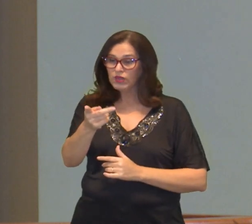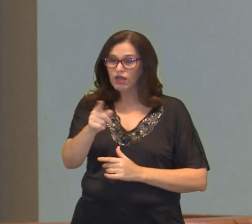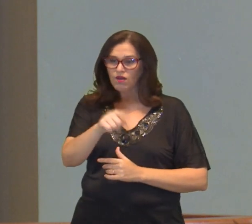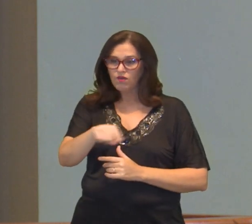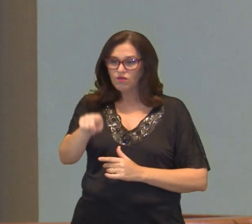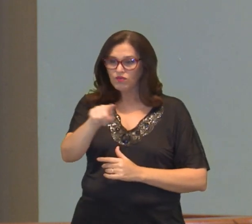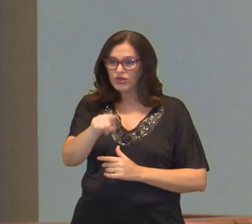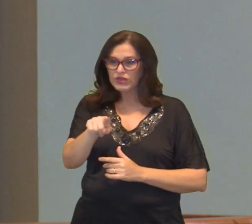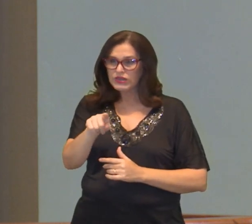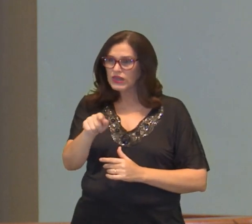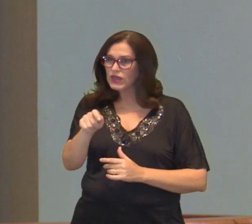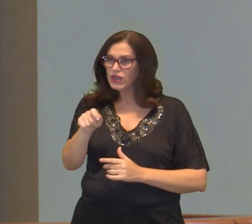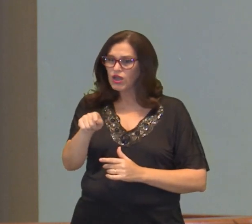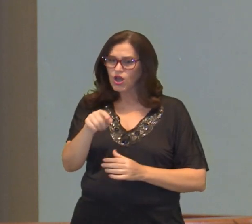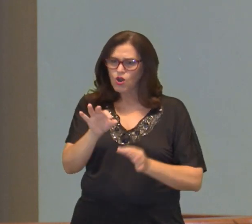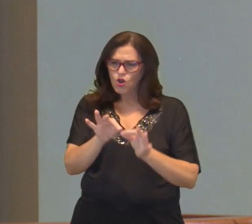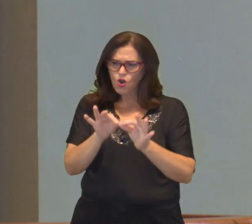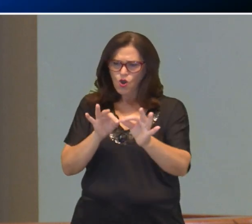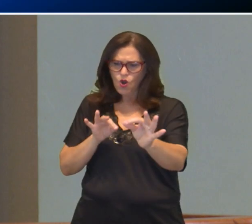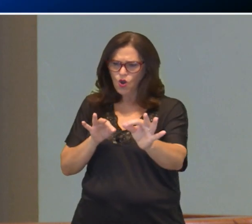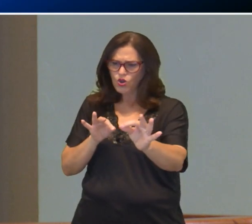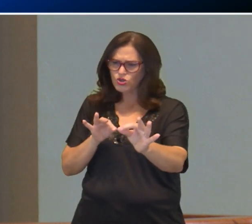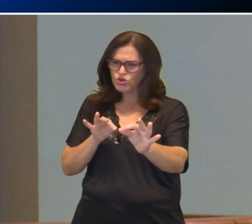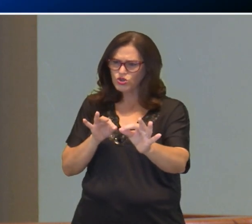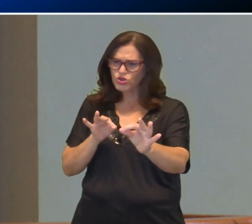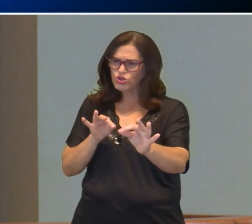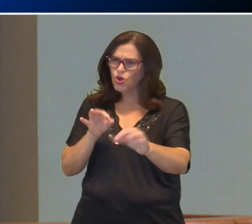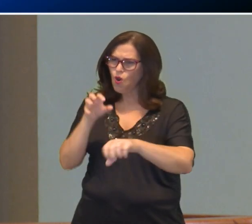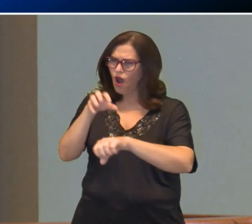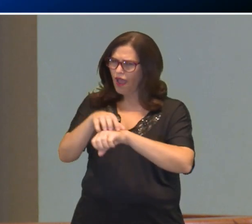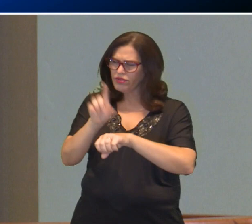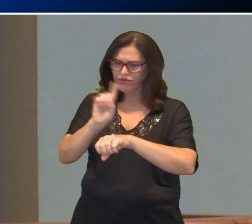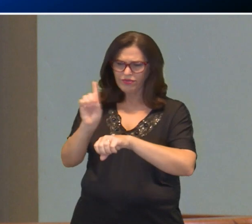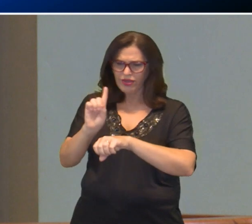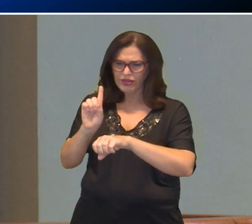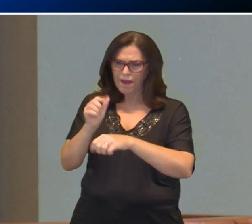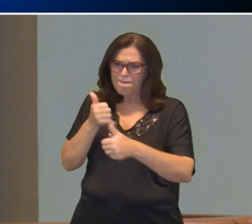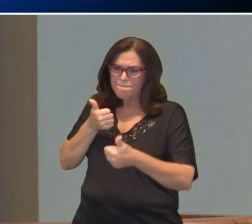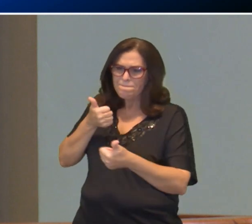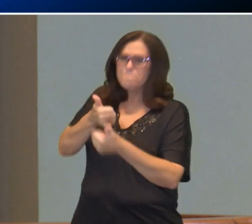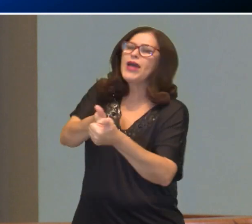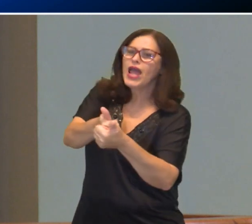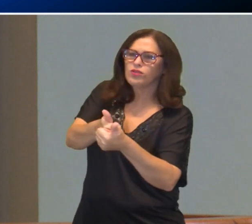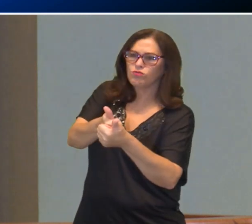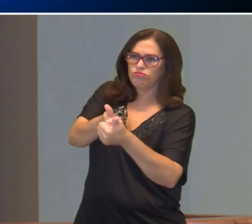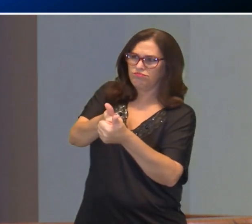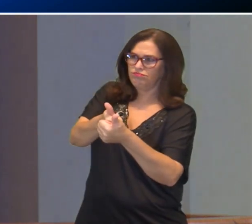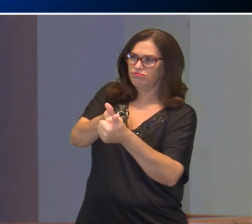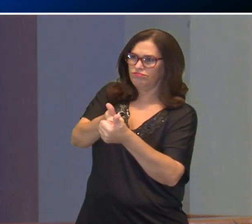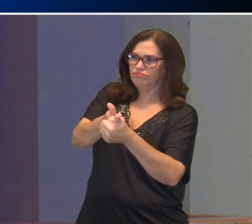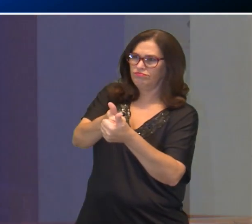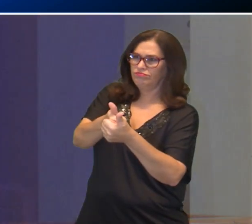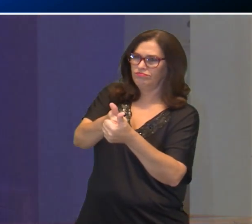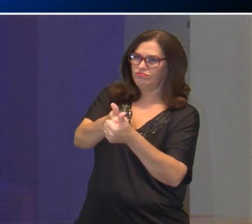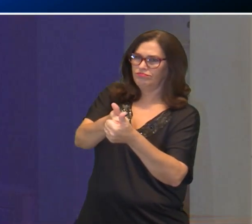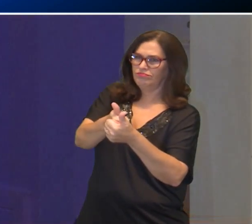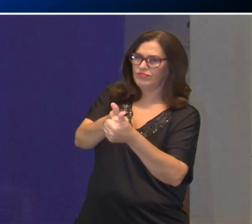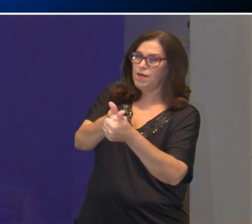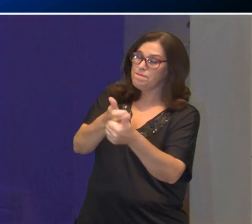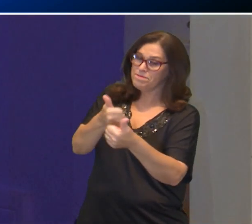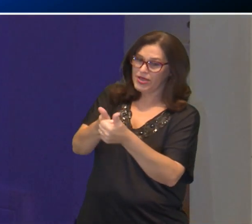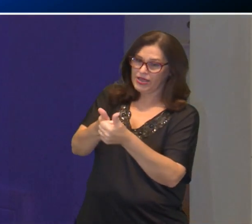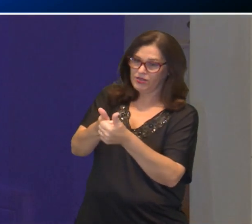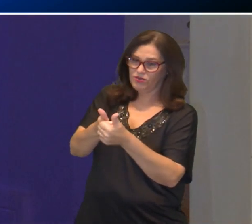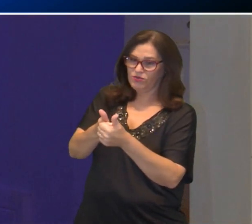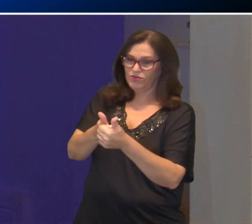não estais longe do reino de Deus. Estava perto, na periferia